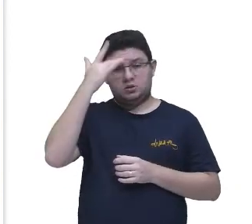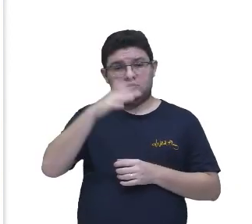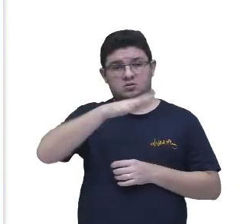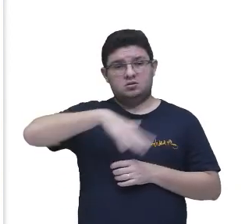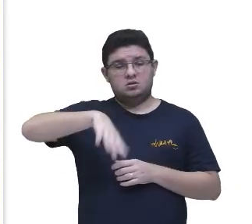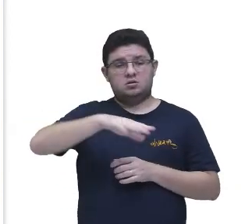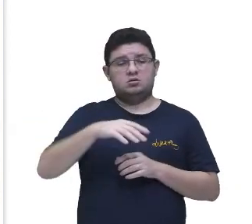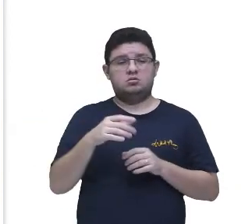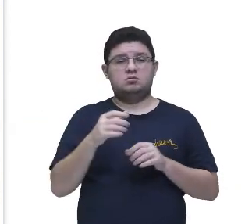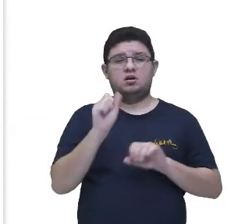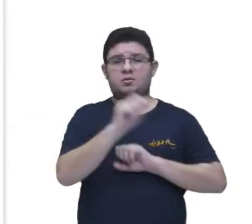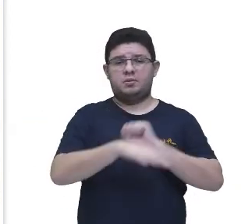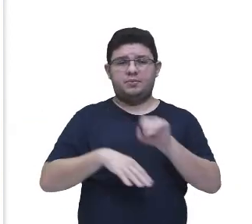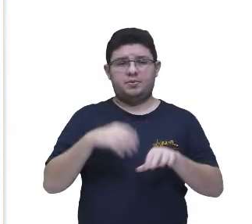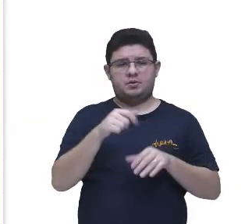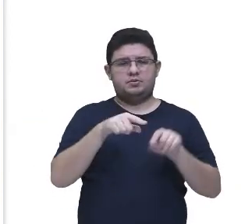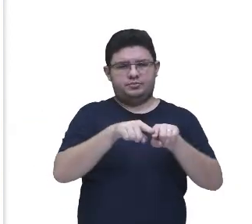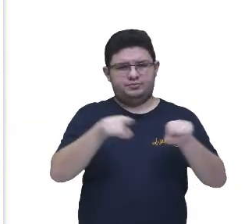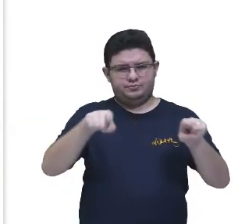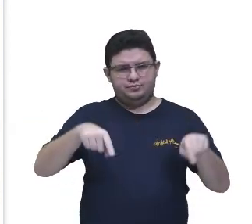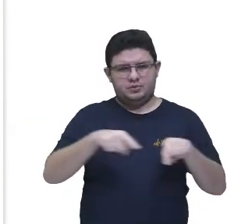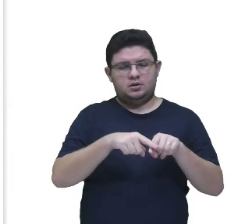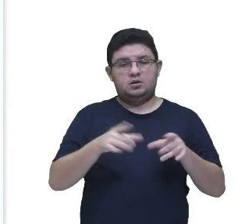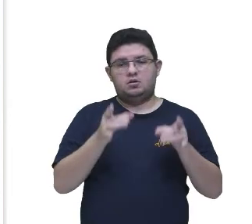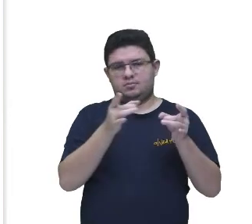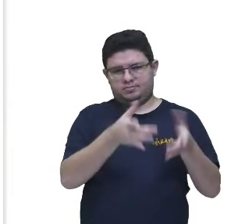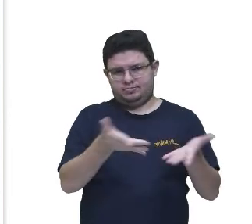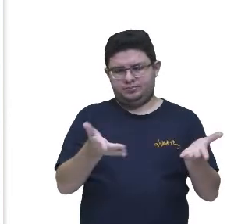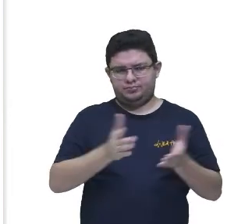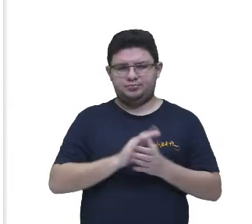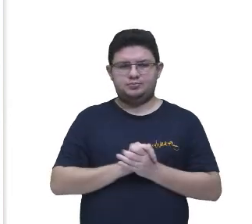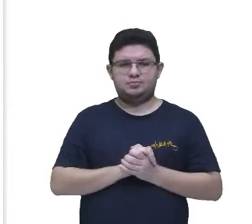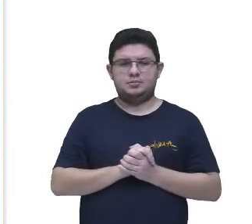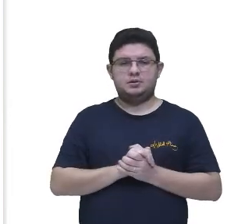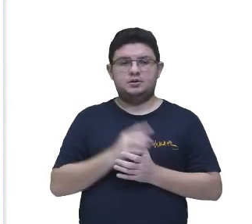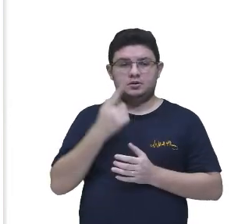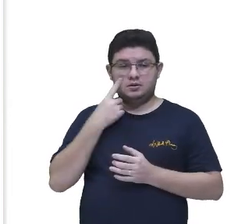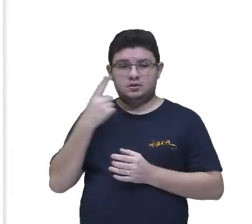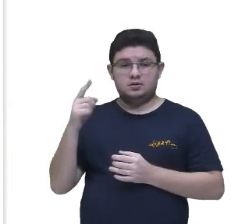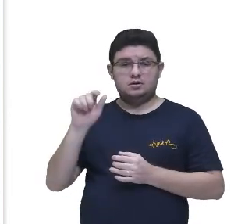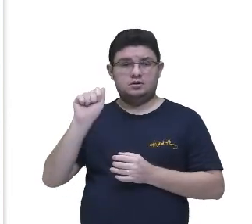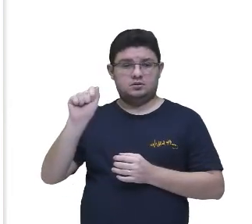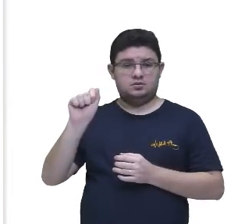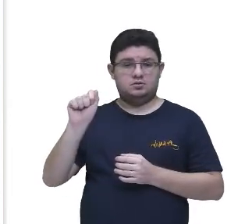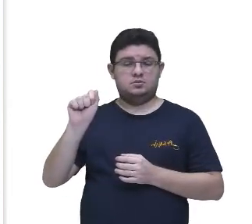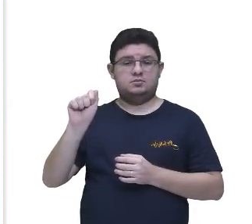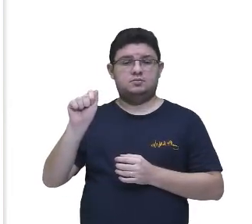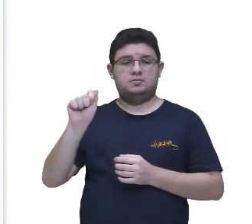resolvem descartar o lixo em um terreno abandonado, um terreno baldio. Então, a letra B estaria